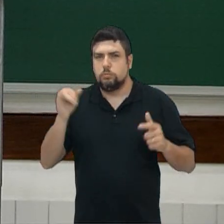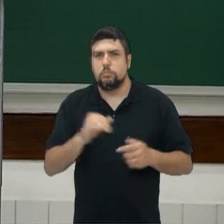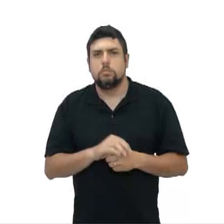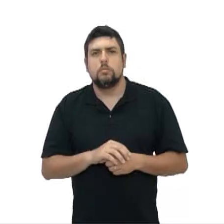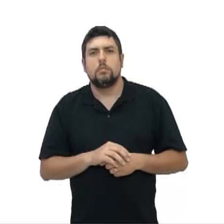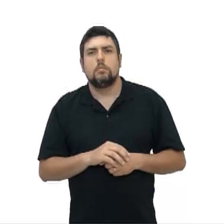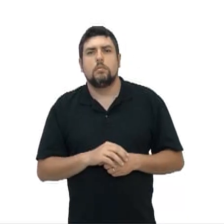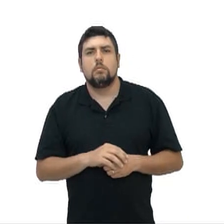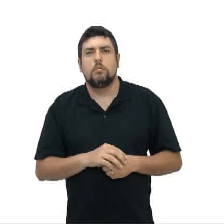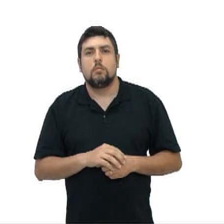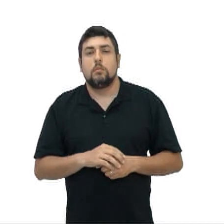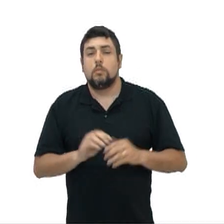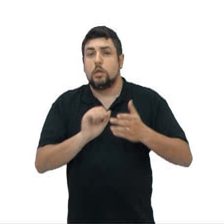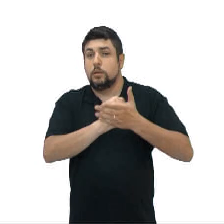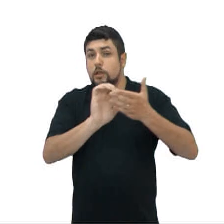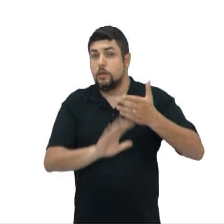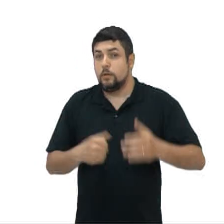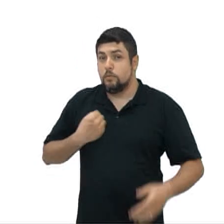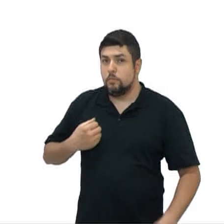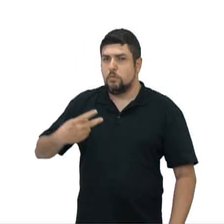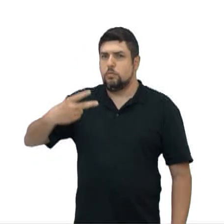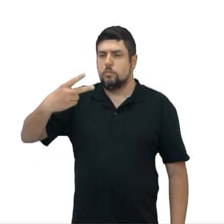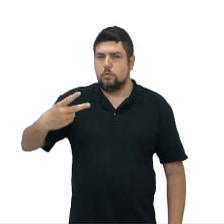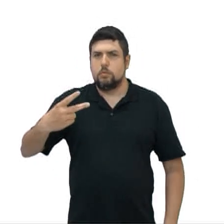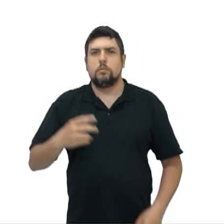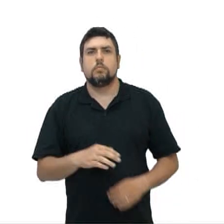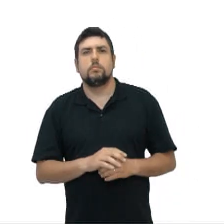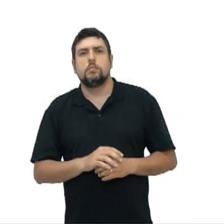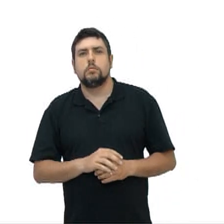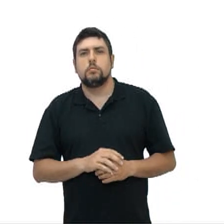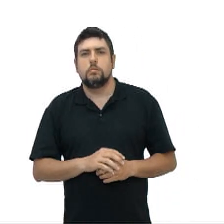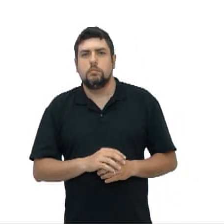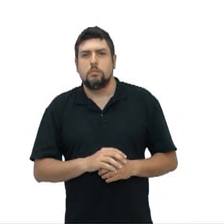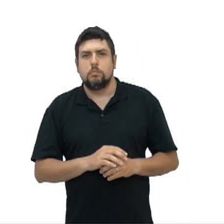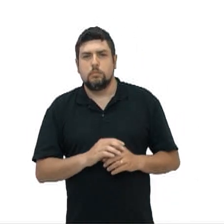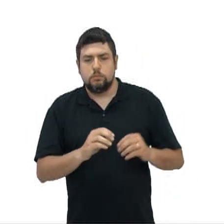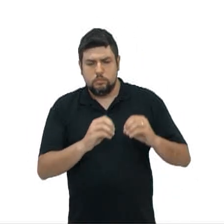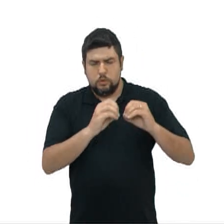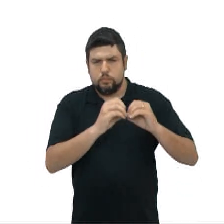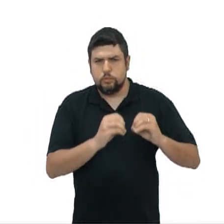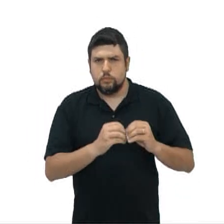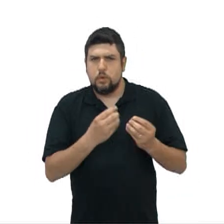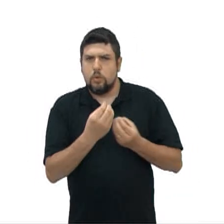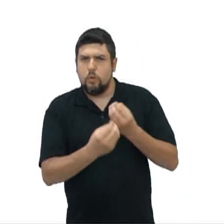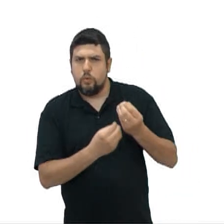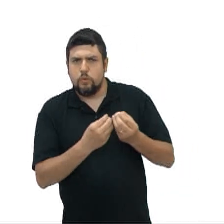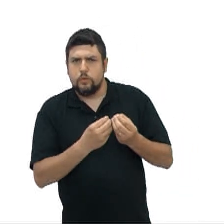número 2, pessoal. Analise as propriedades físicas e químicas